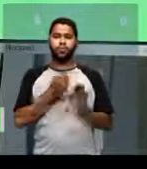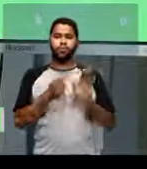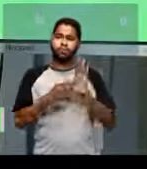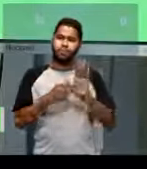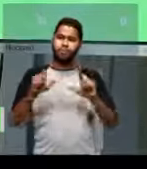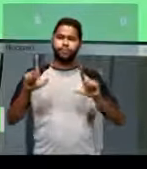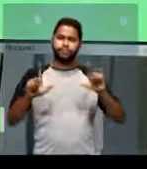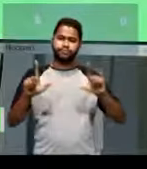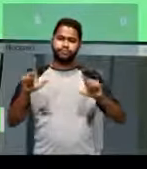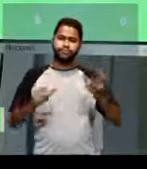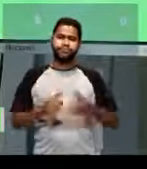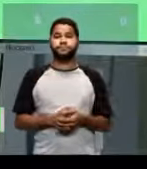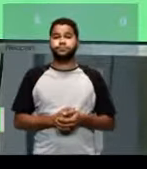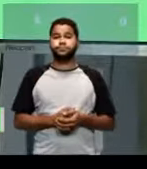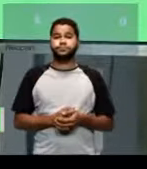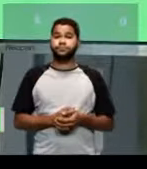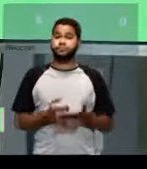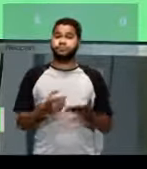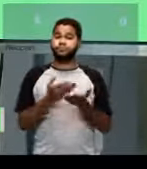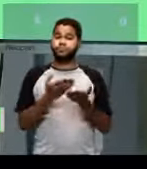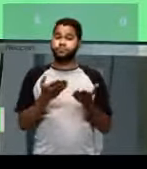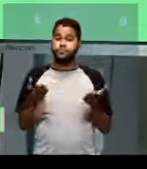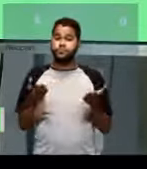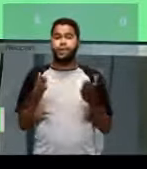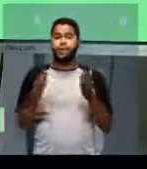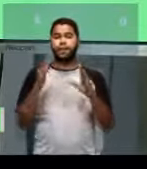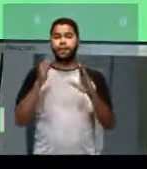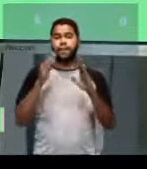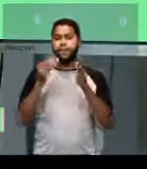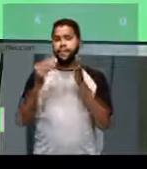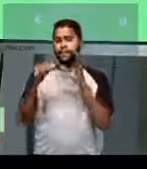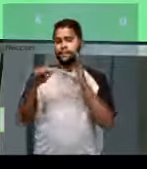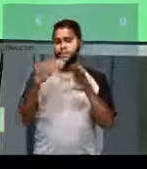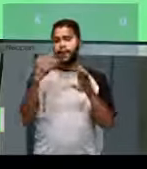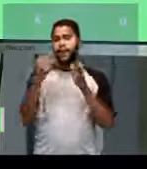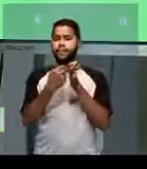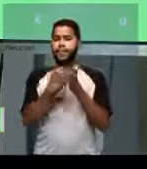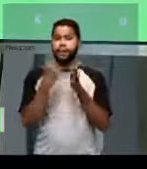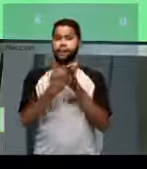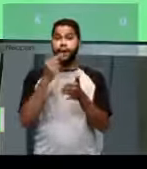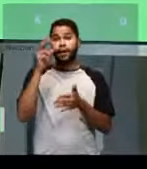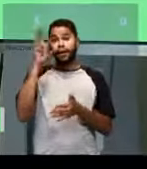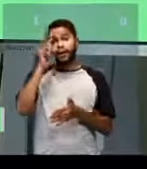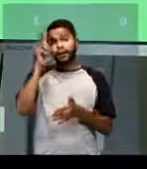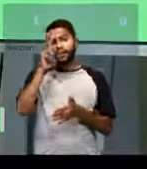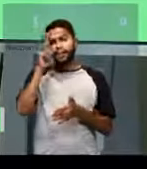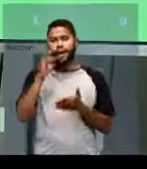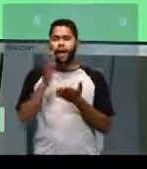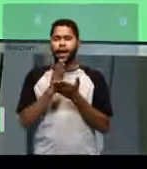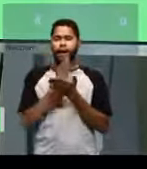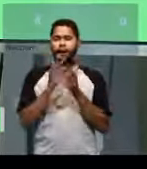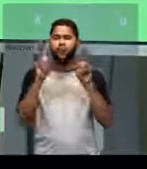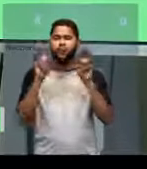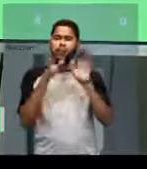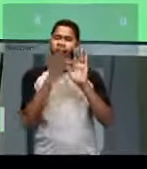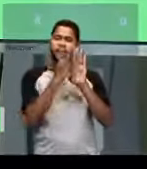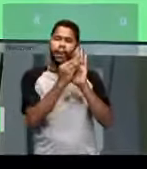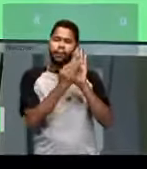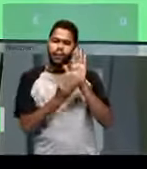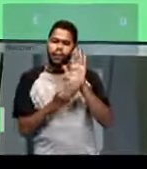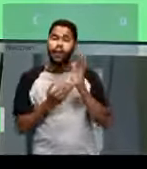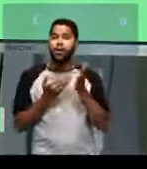na sua tela. Enquanto você envia as dúvidas para a gente, nós vamos relembrar mais alguns temas então.